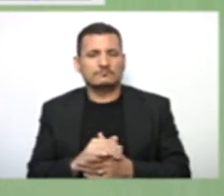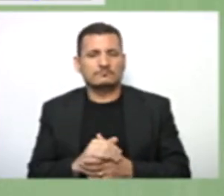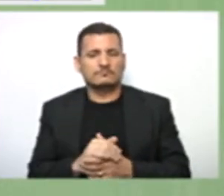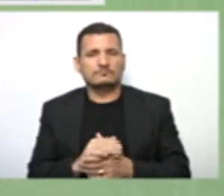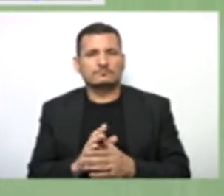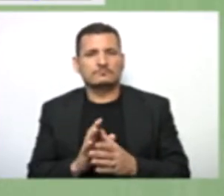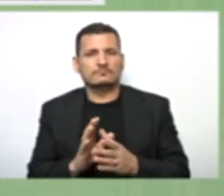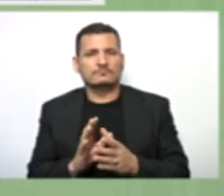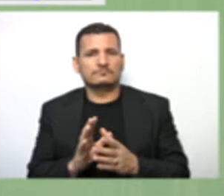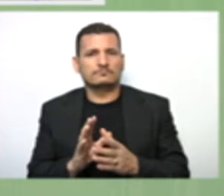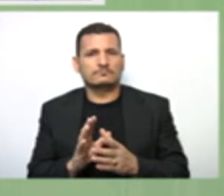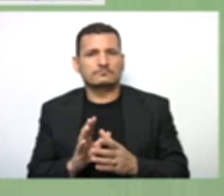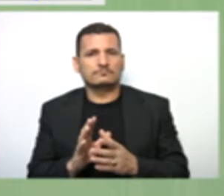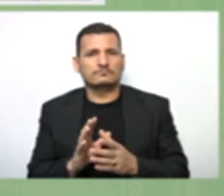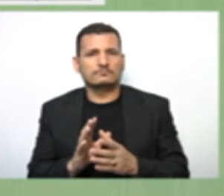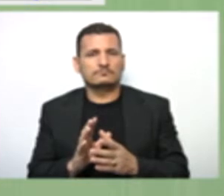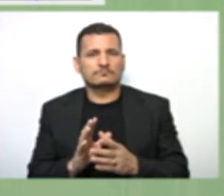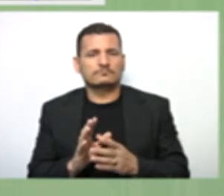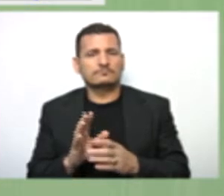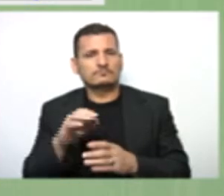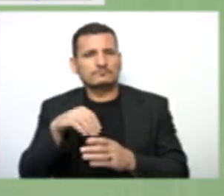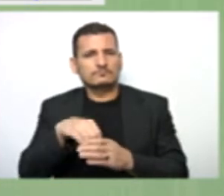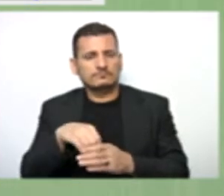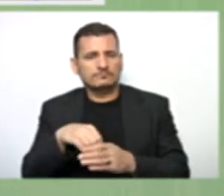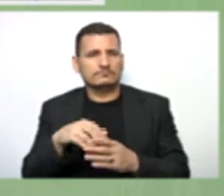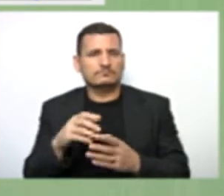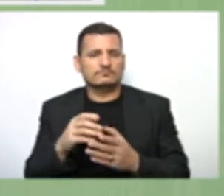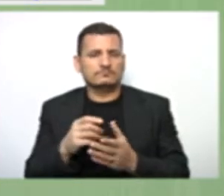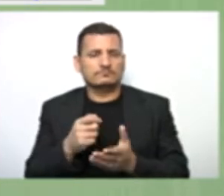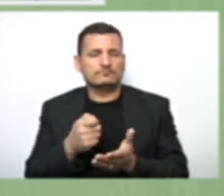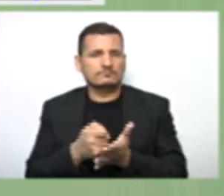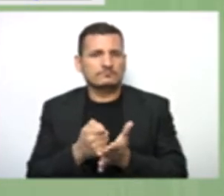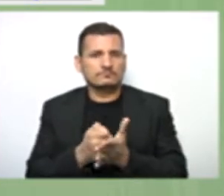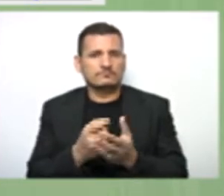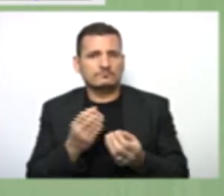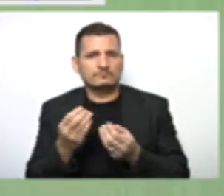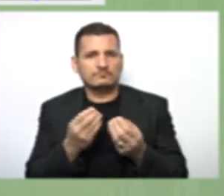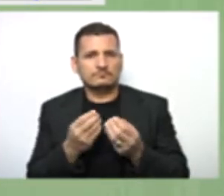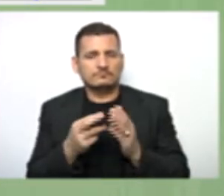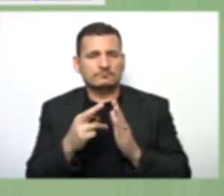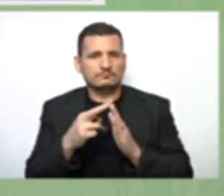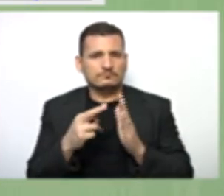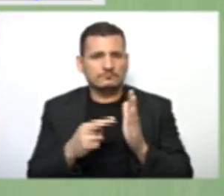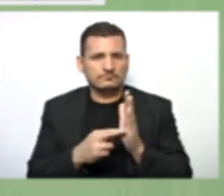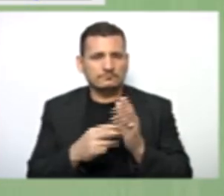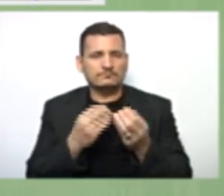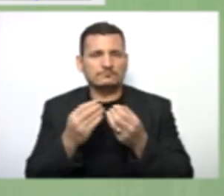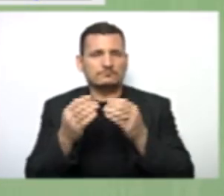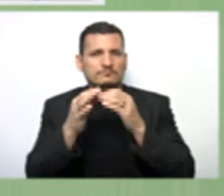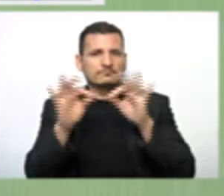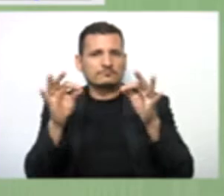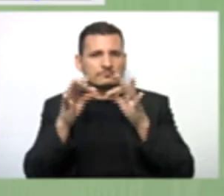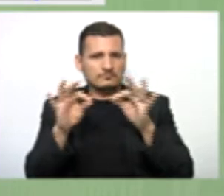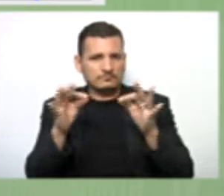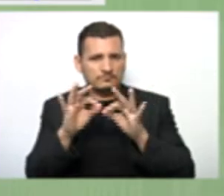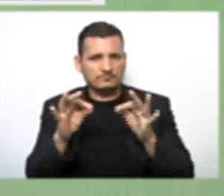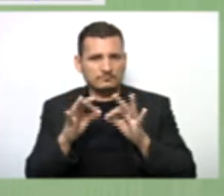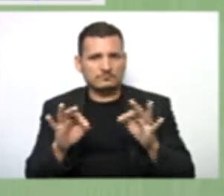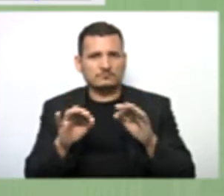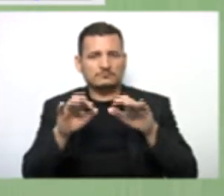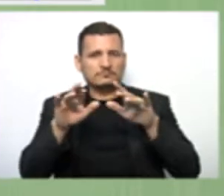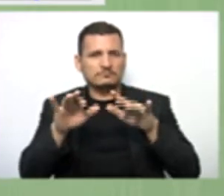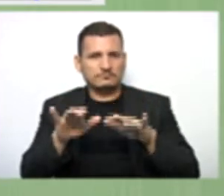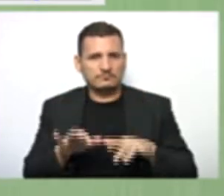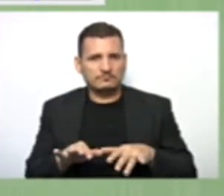as exigências quanto aos requisitos, né, quanto à sintaxe que ela deve ser